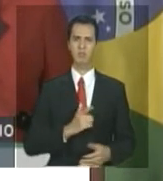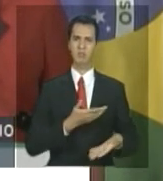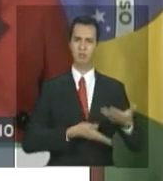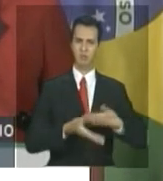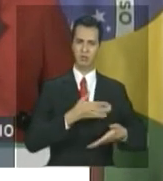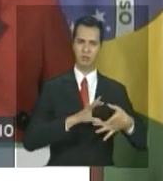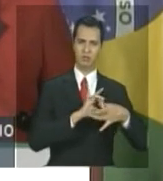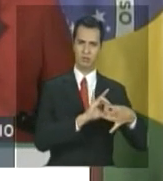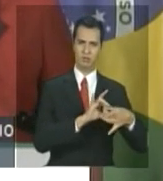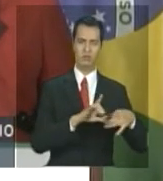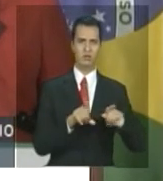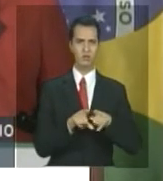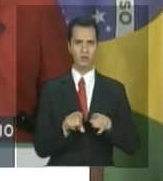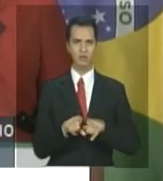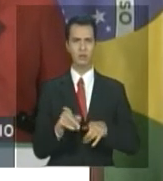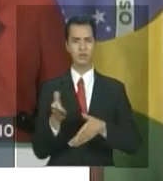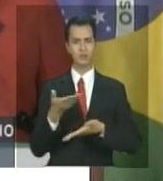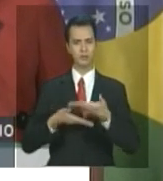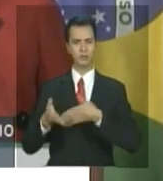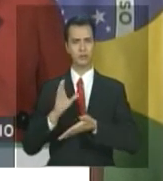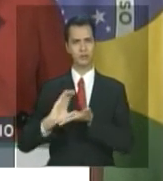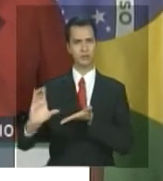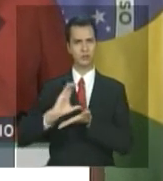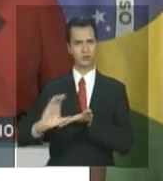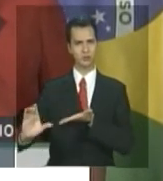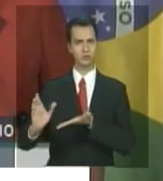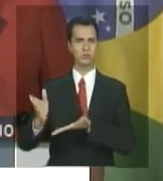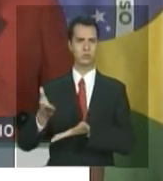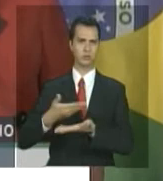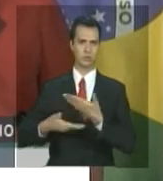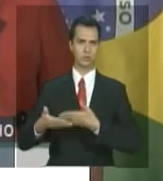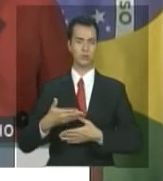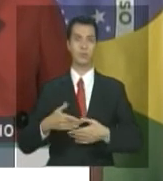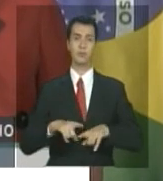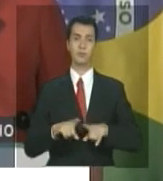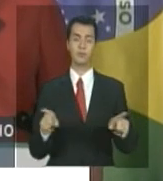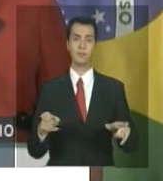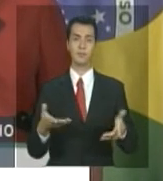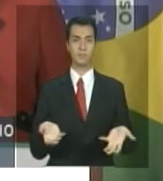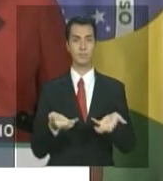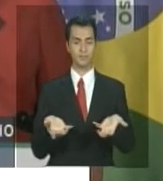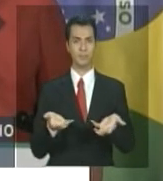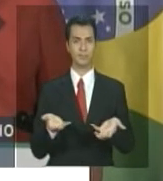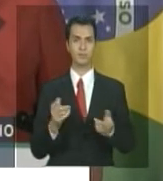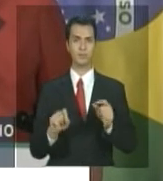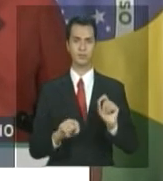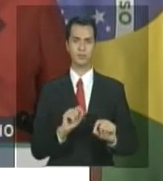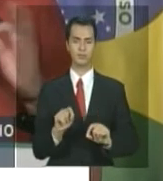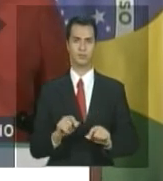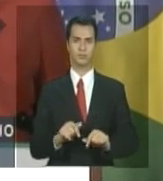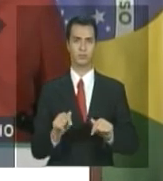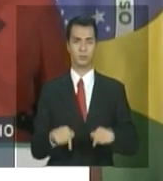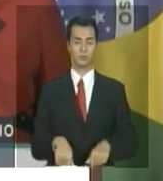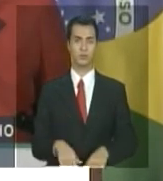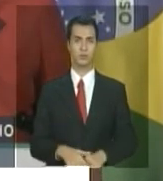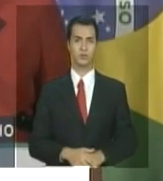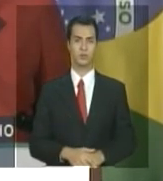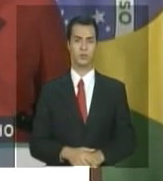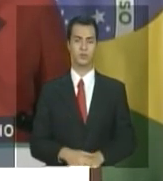como nas relações de investimento. Mas eu queria chegar aqui a uma